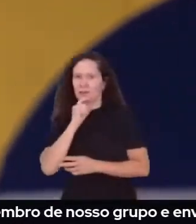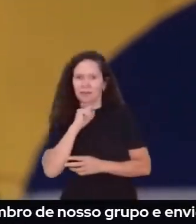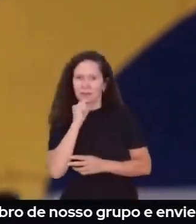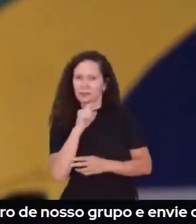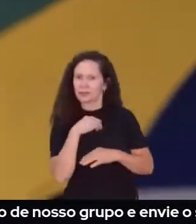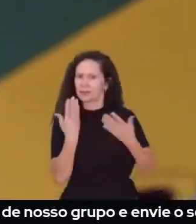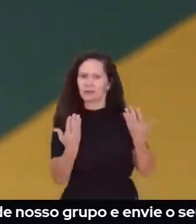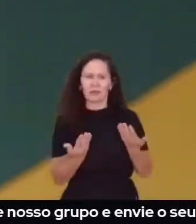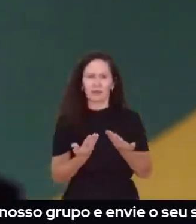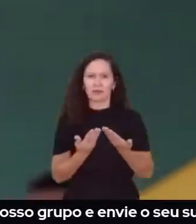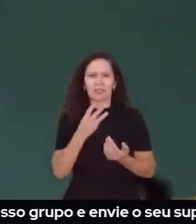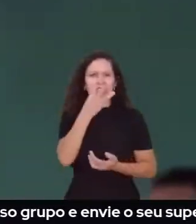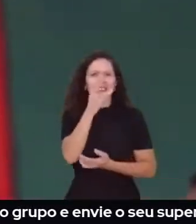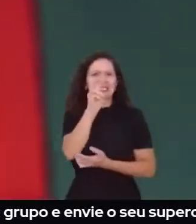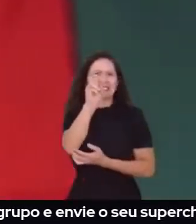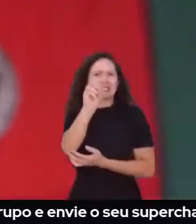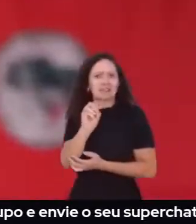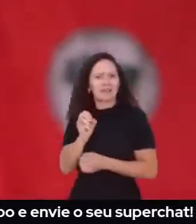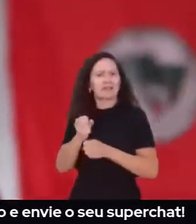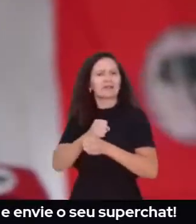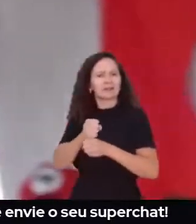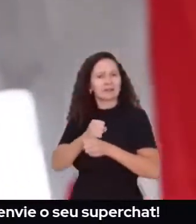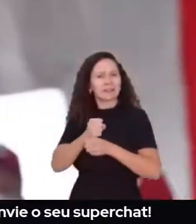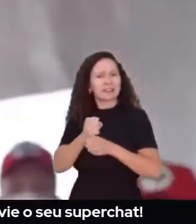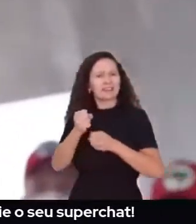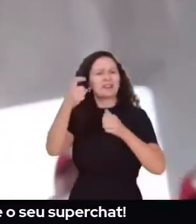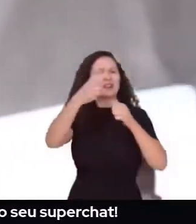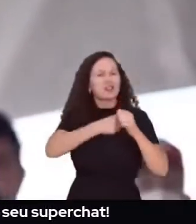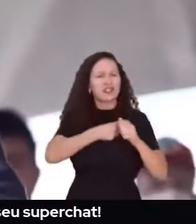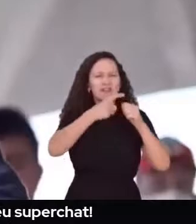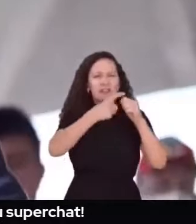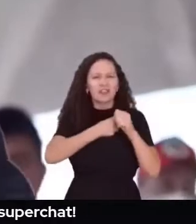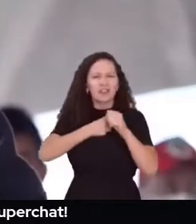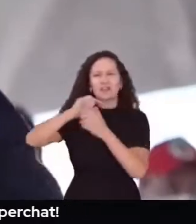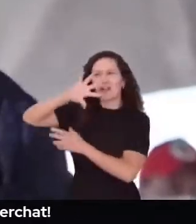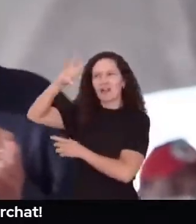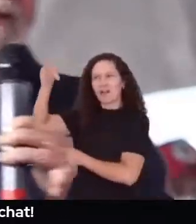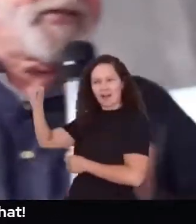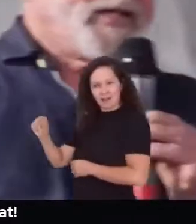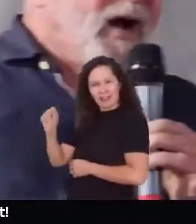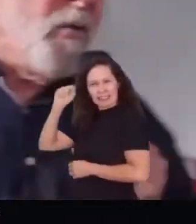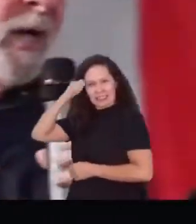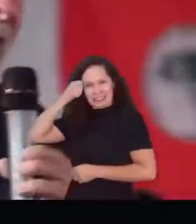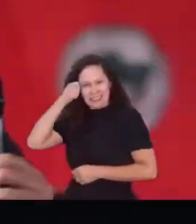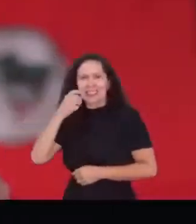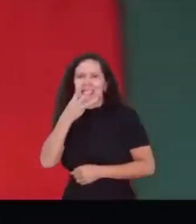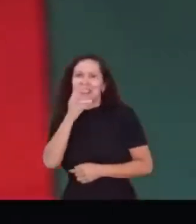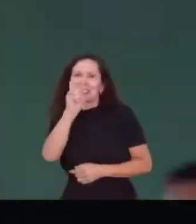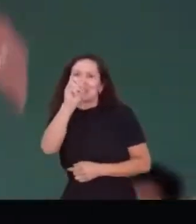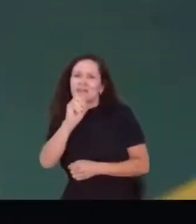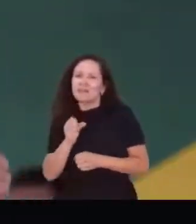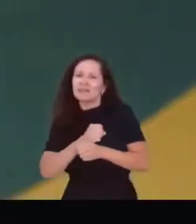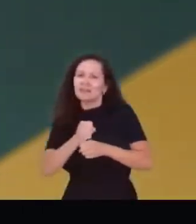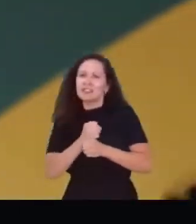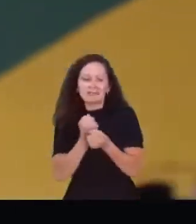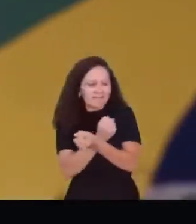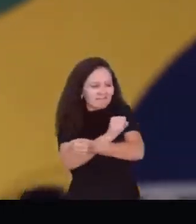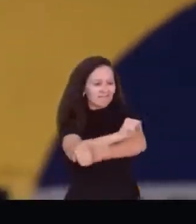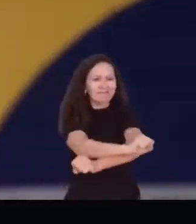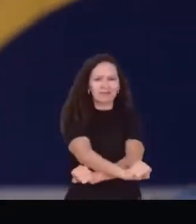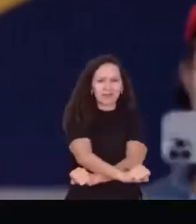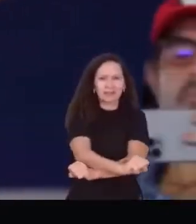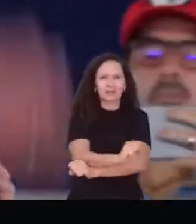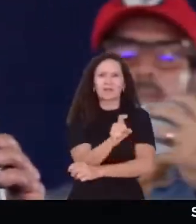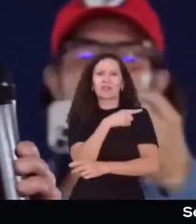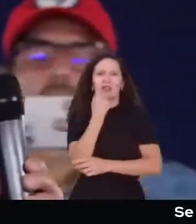350 anos de dívida com o continente africano, 350 anos de escravidão, e a gente ainda vive, nos dias de